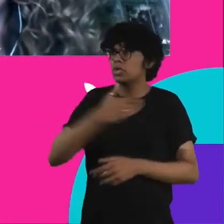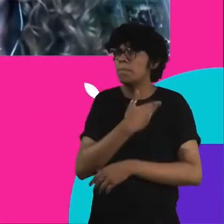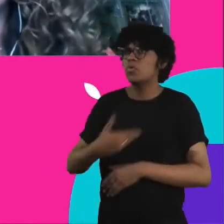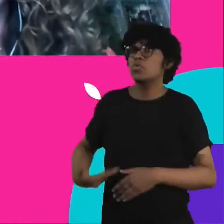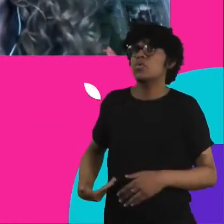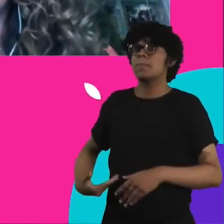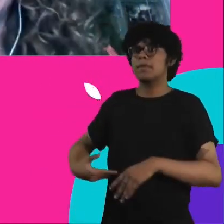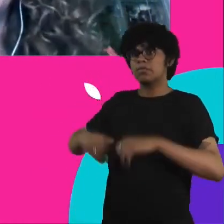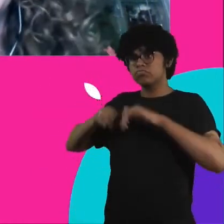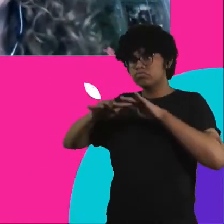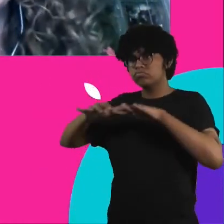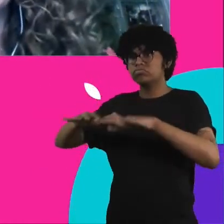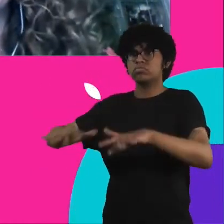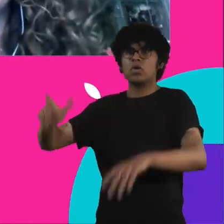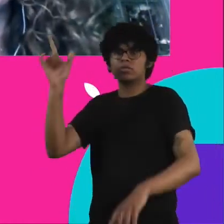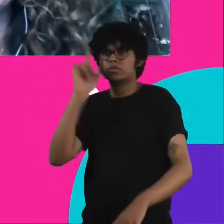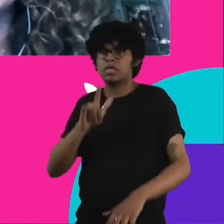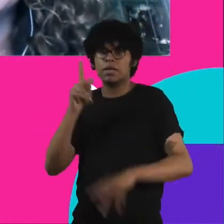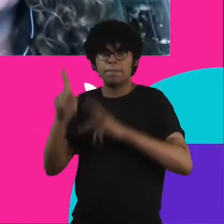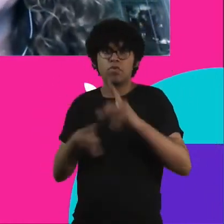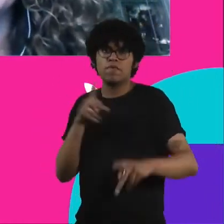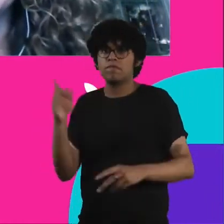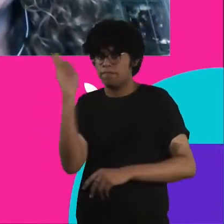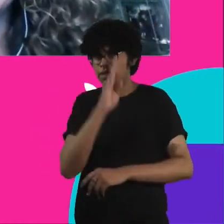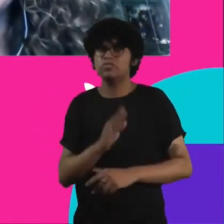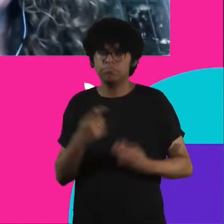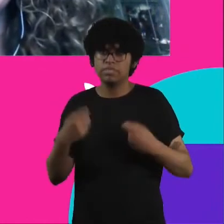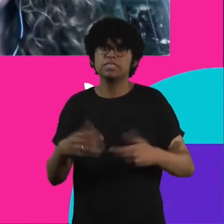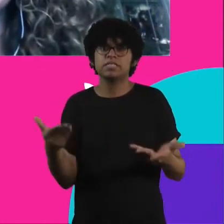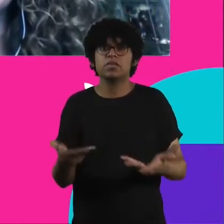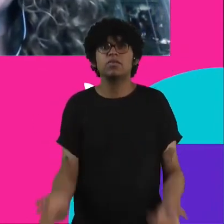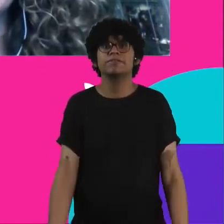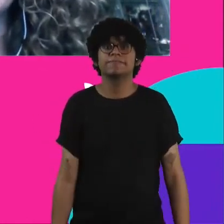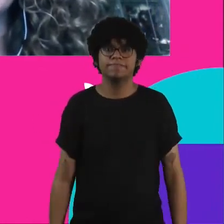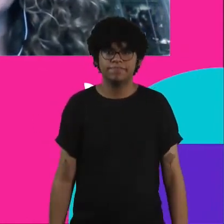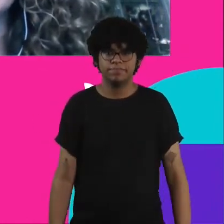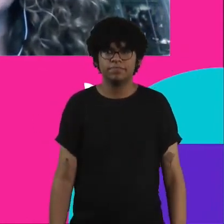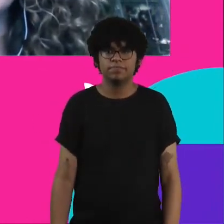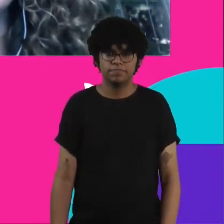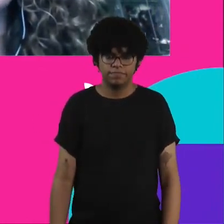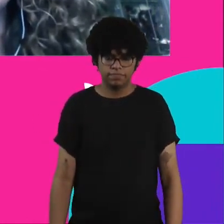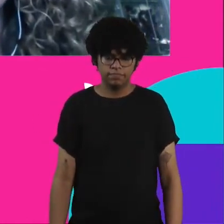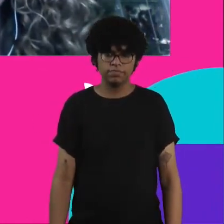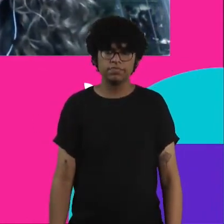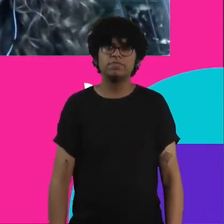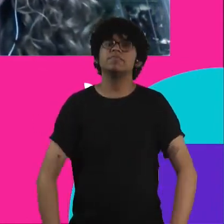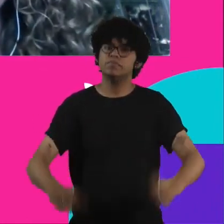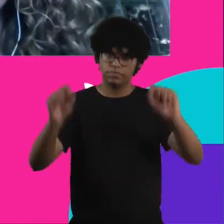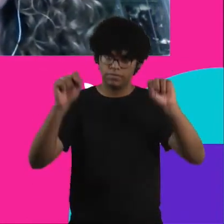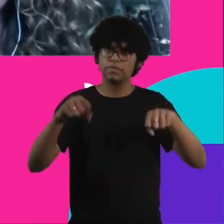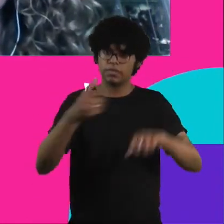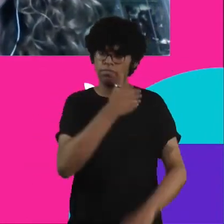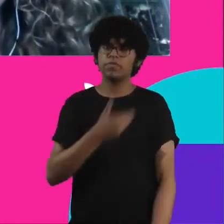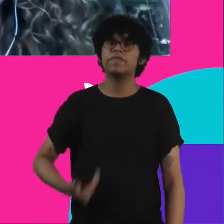realmente a população como precisa nesse momento? Acho que sim, Di. Acho que a iniciativa pública precisa estar, na